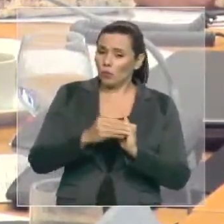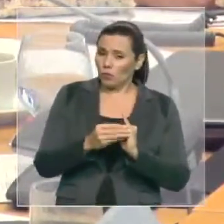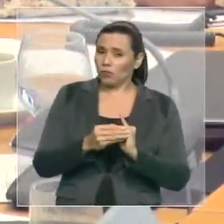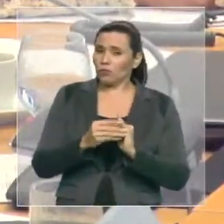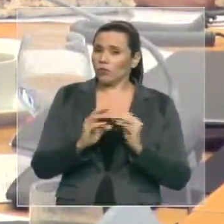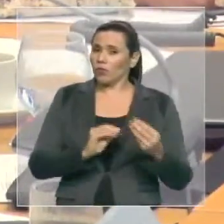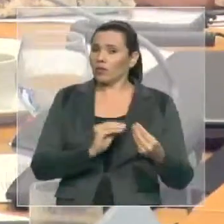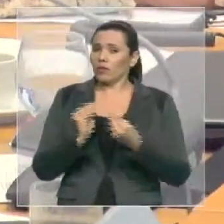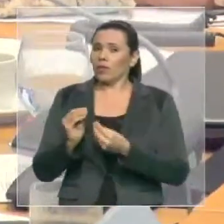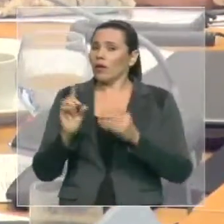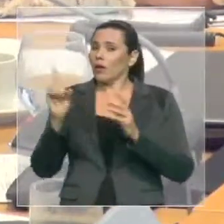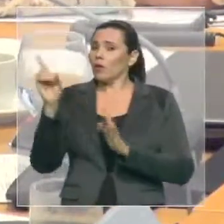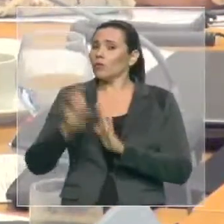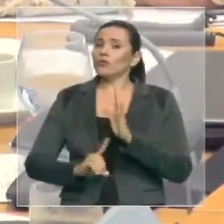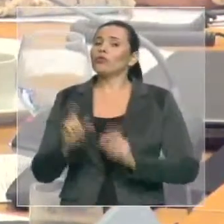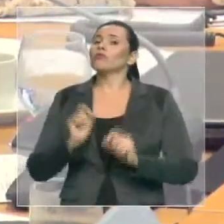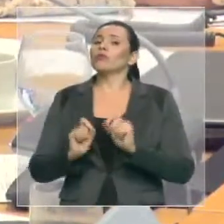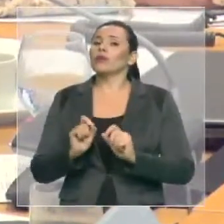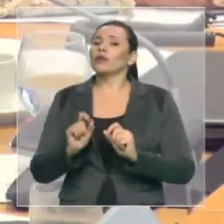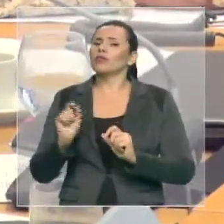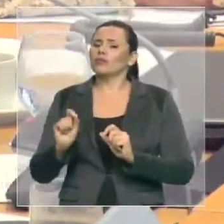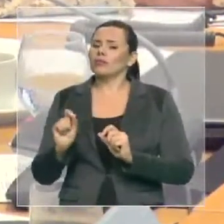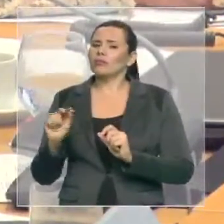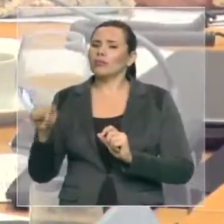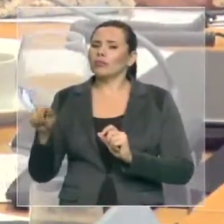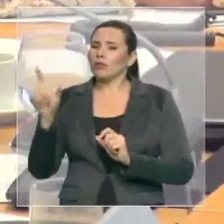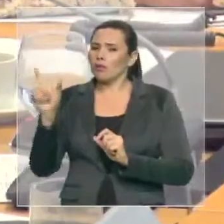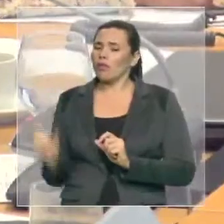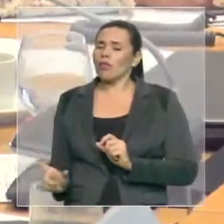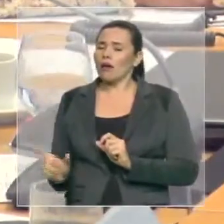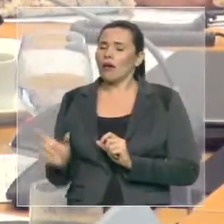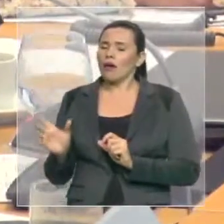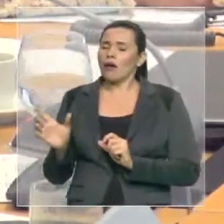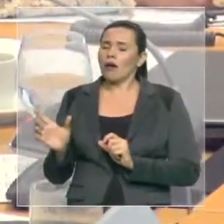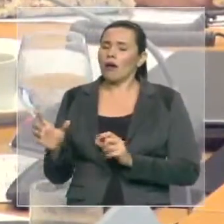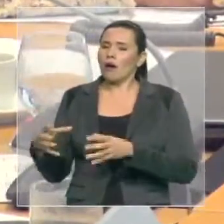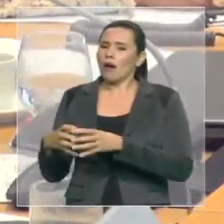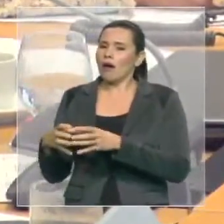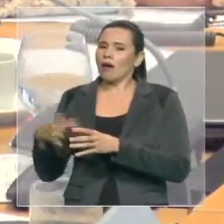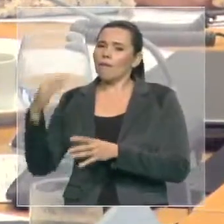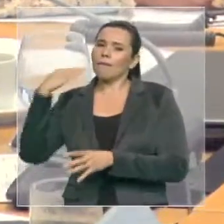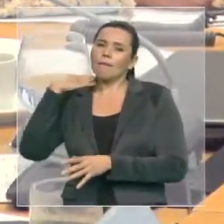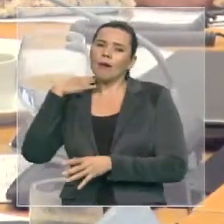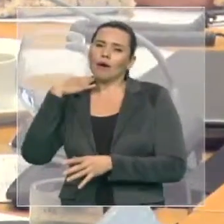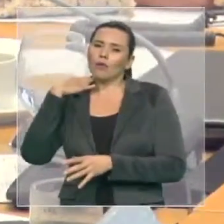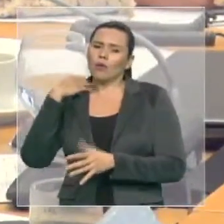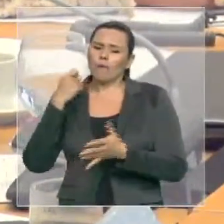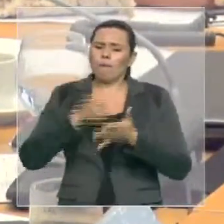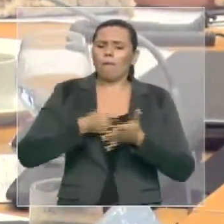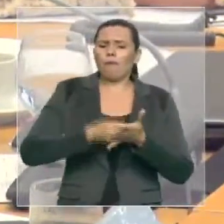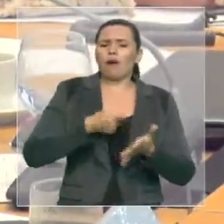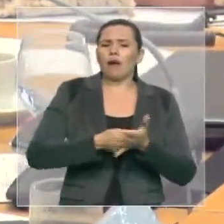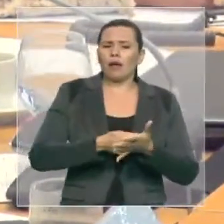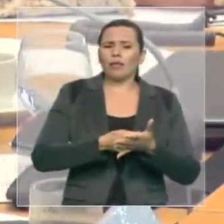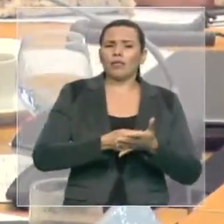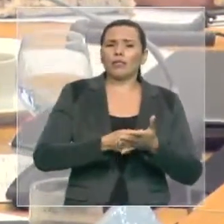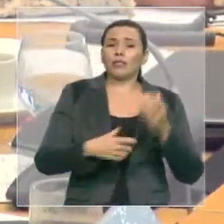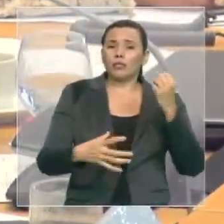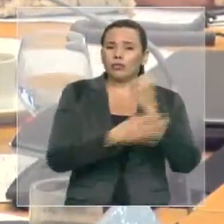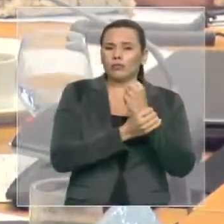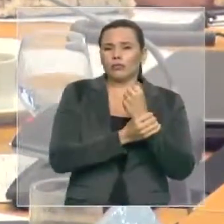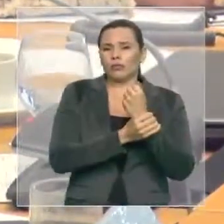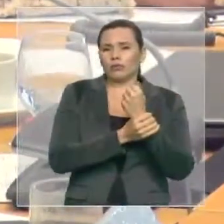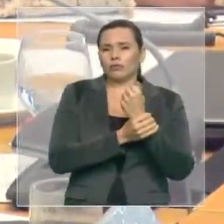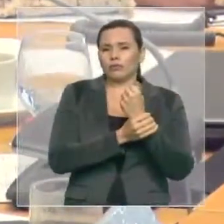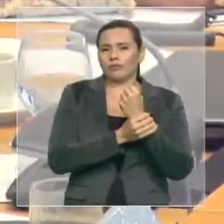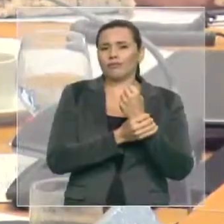uma segurança do Estado. Mas eu acho que Vossa Excelência traz esse tema, é um tema importante, acho que não deve ser parado nesse pronunciamento,